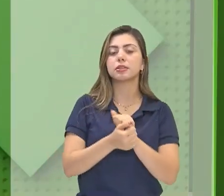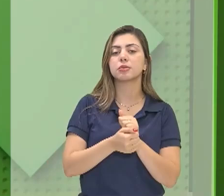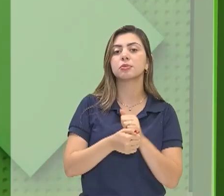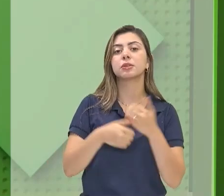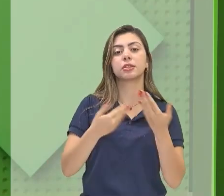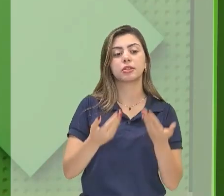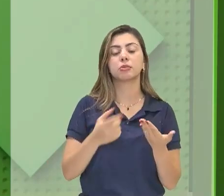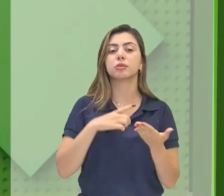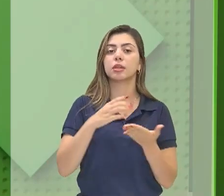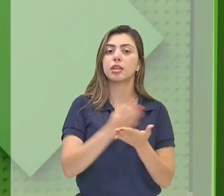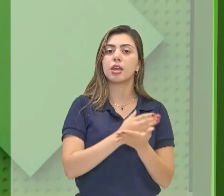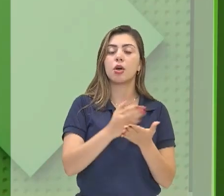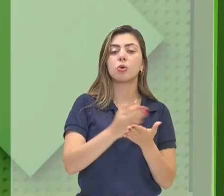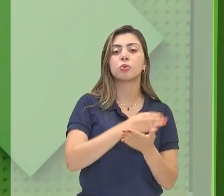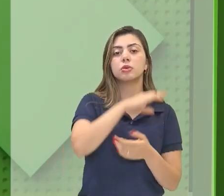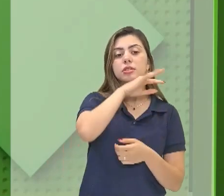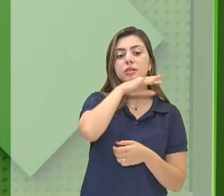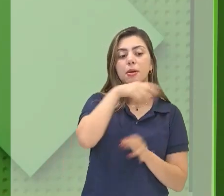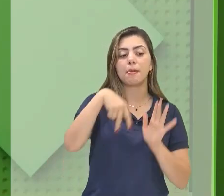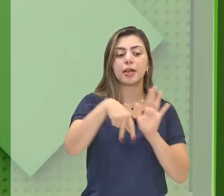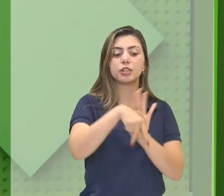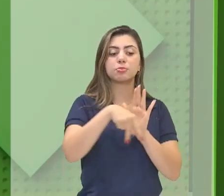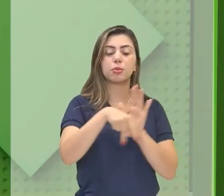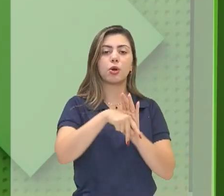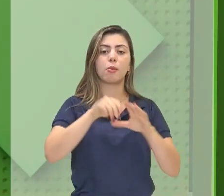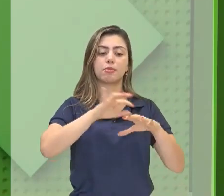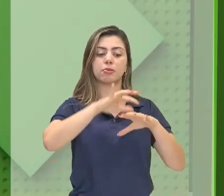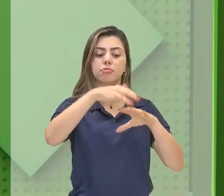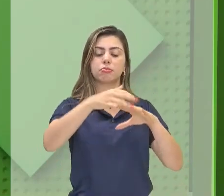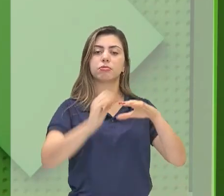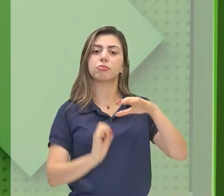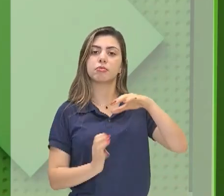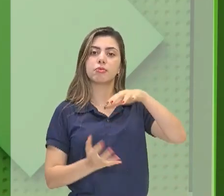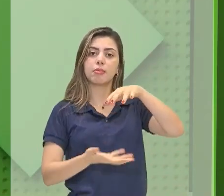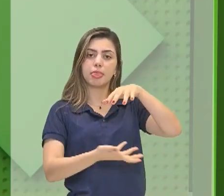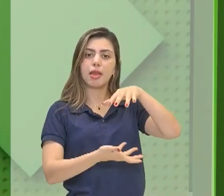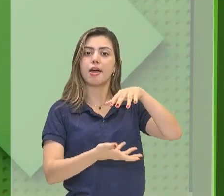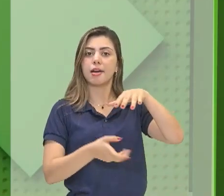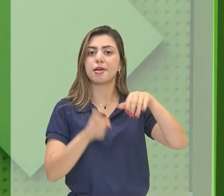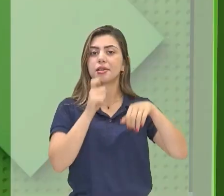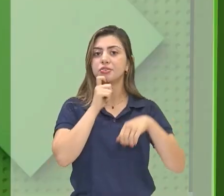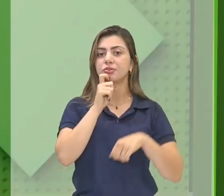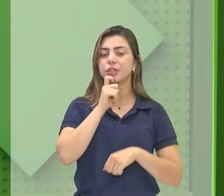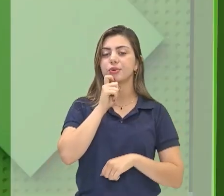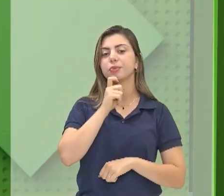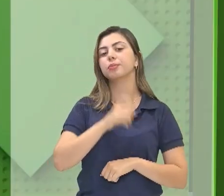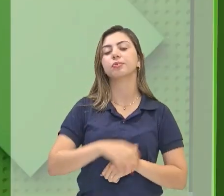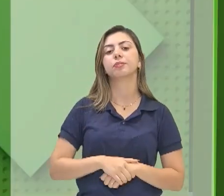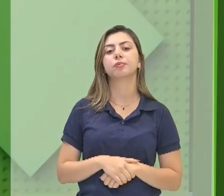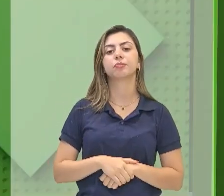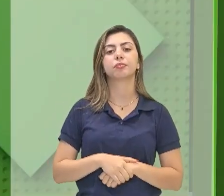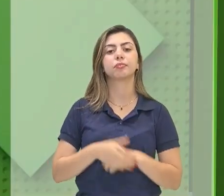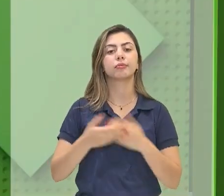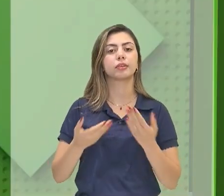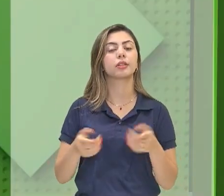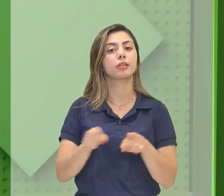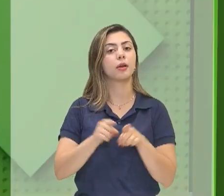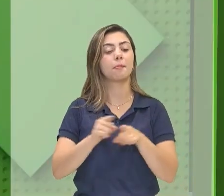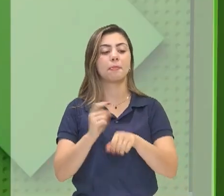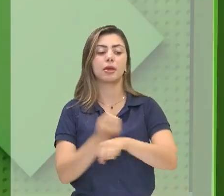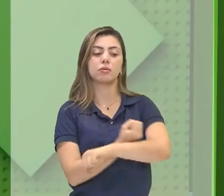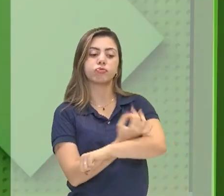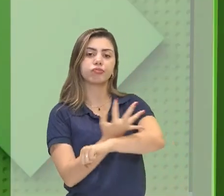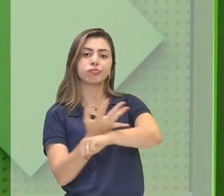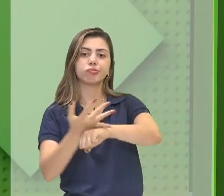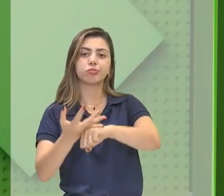animais específicos adaptados a essas regiões polares, né? Vegetação também, né?